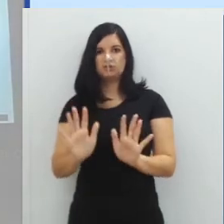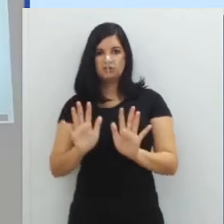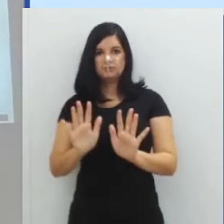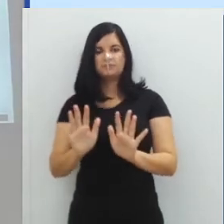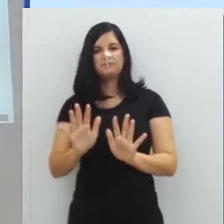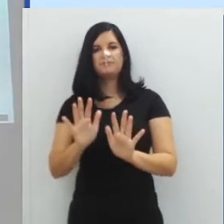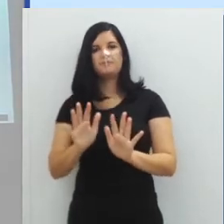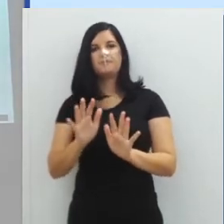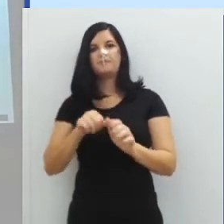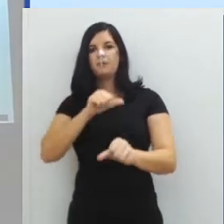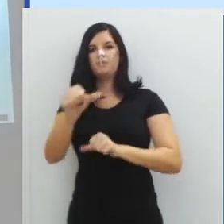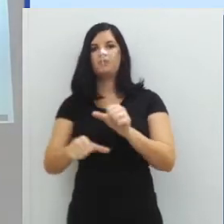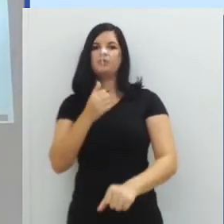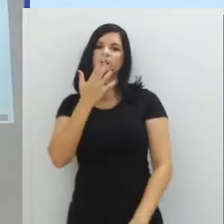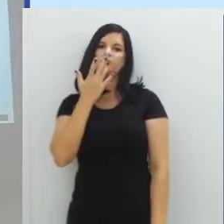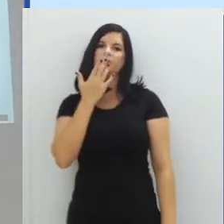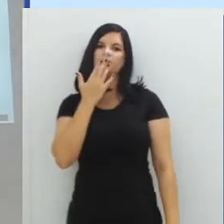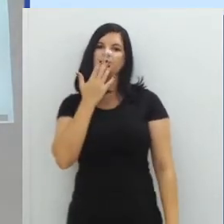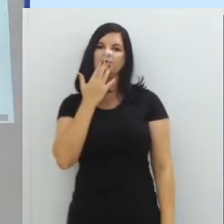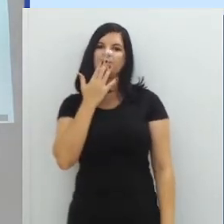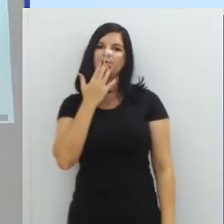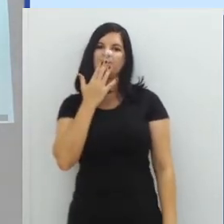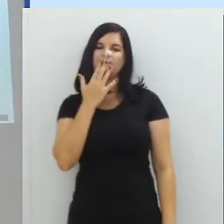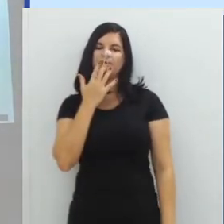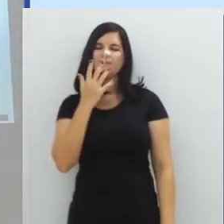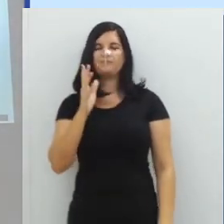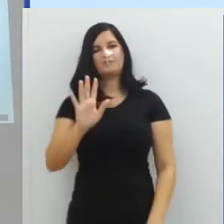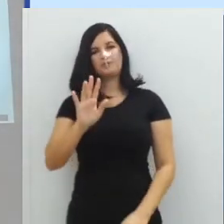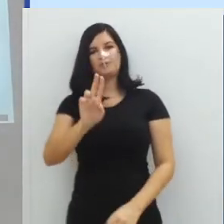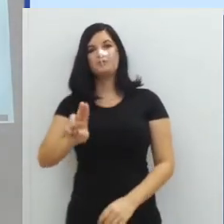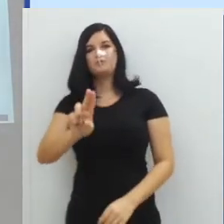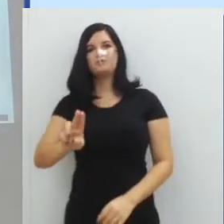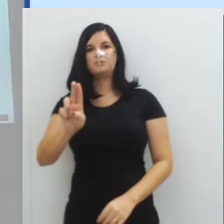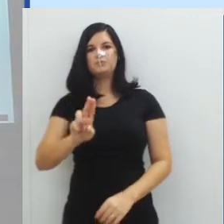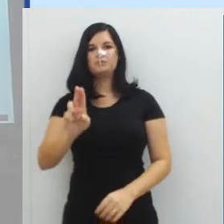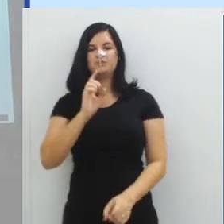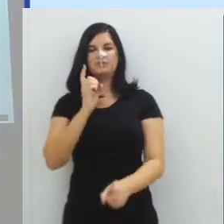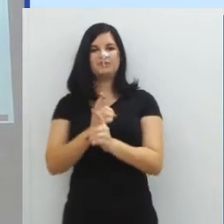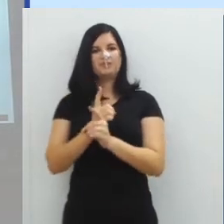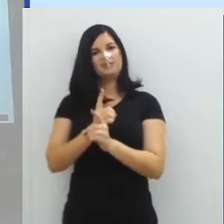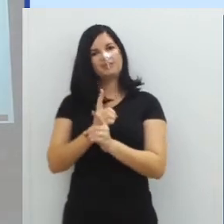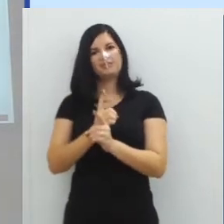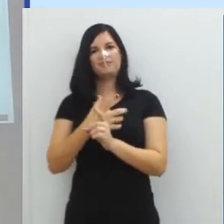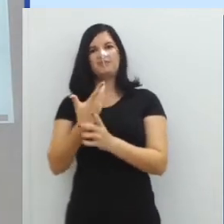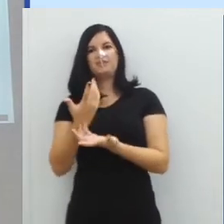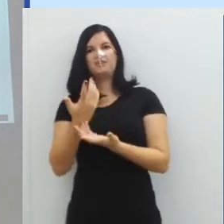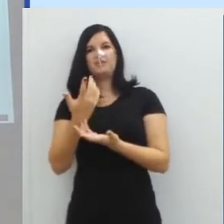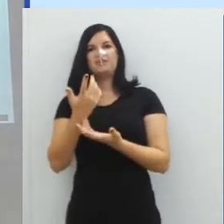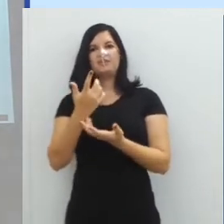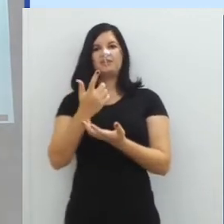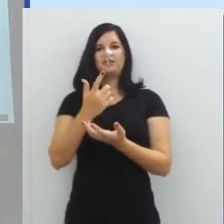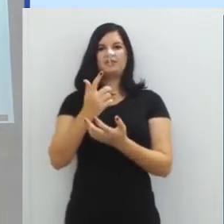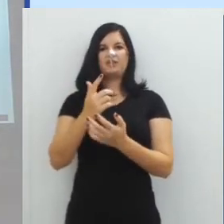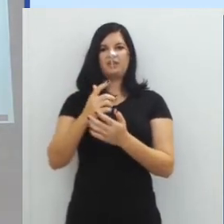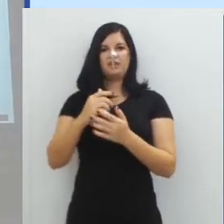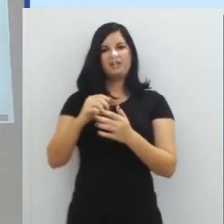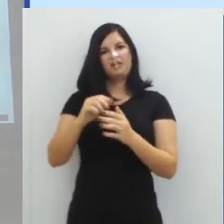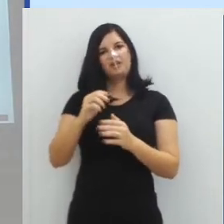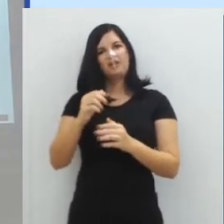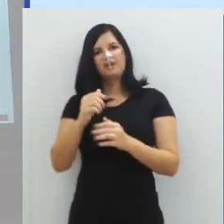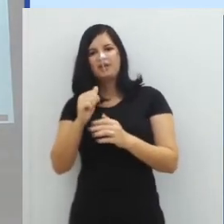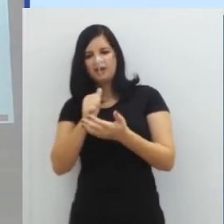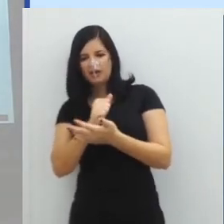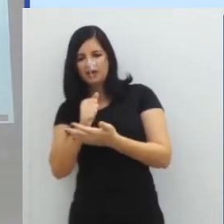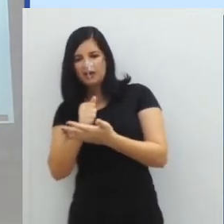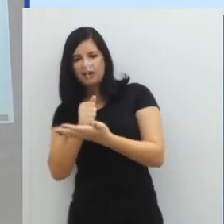Através da mudança de cor. Uma das formas que a gente usa para identificar se uma solução ela é neutra, ácida ou básica